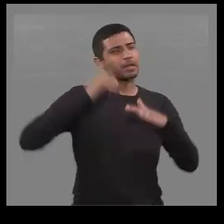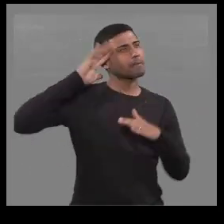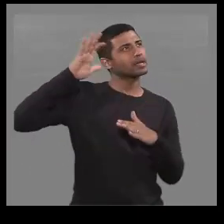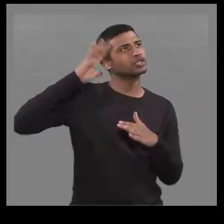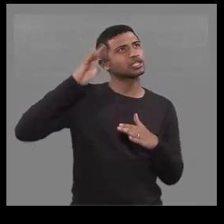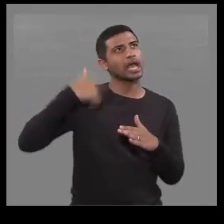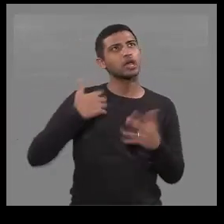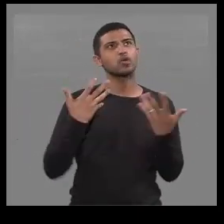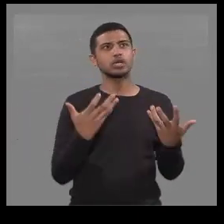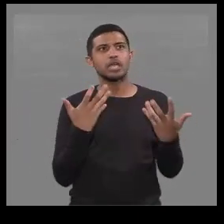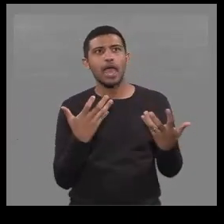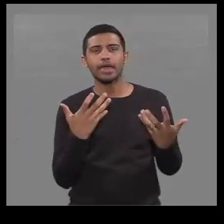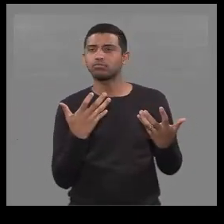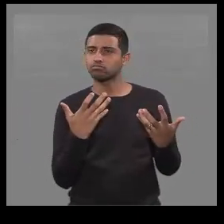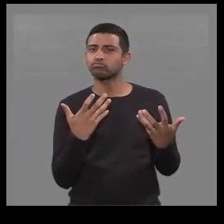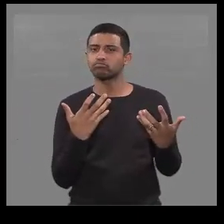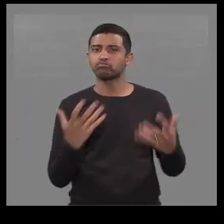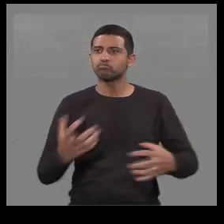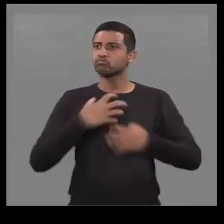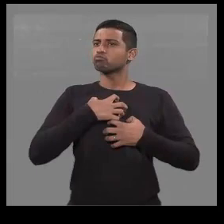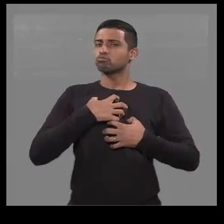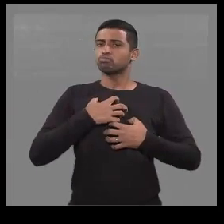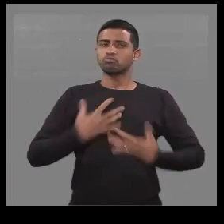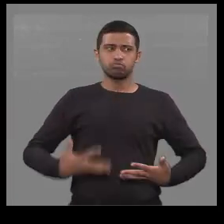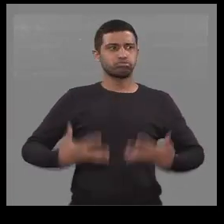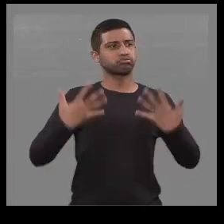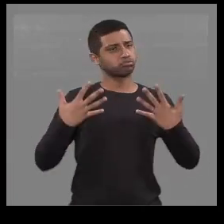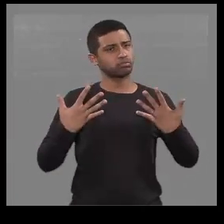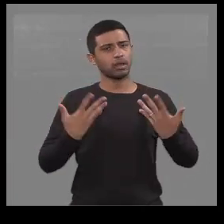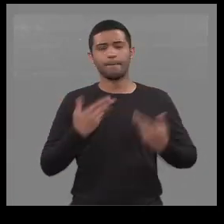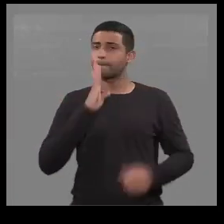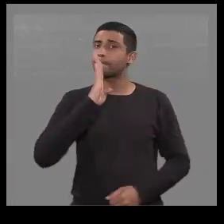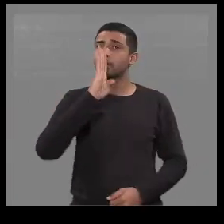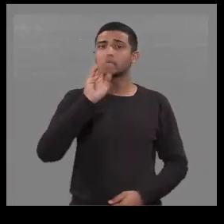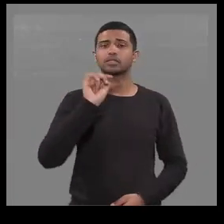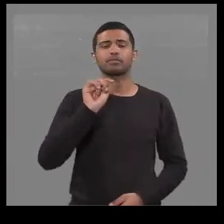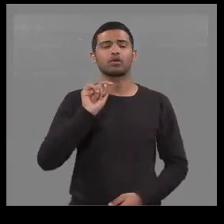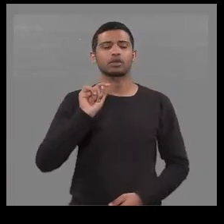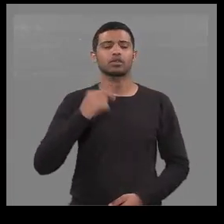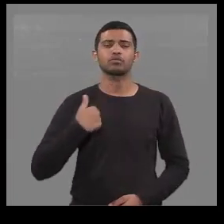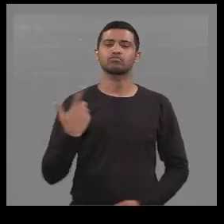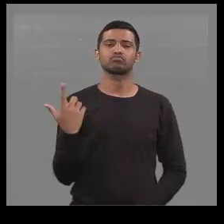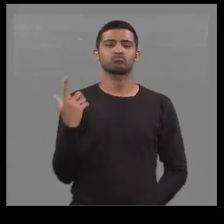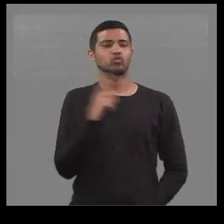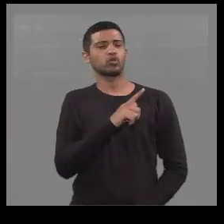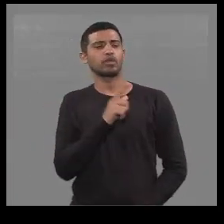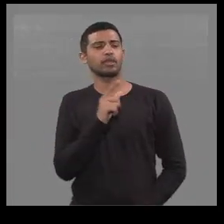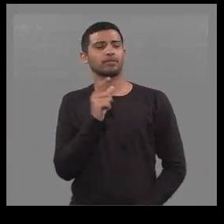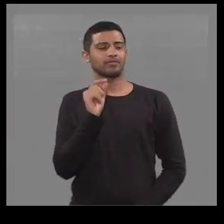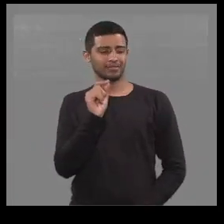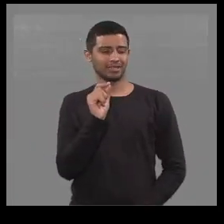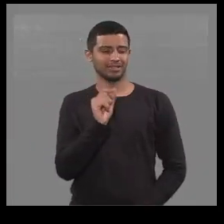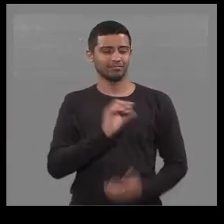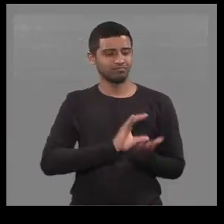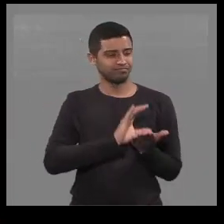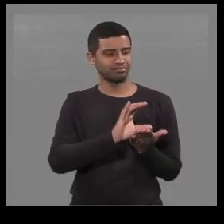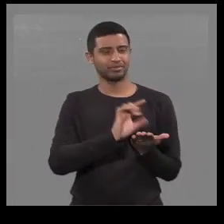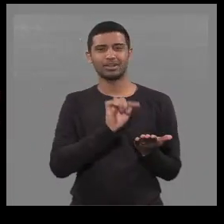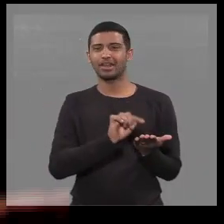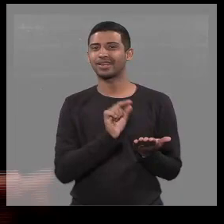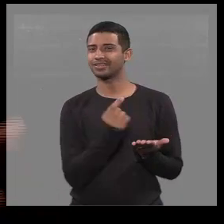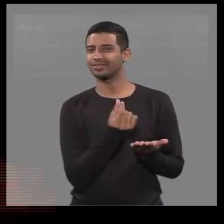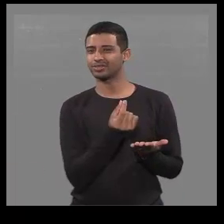nos seus sonhos, naquilo que realmente te move, né? E, principalmente, você consegue colocar esse